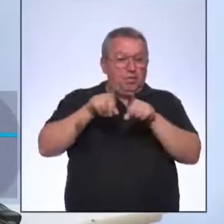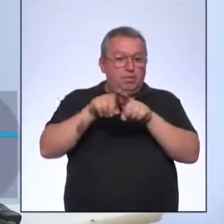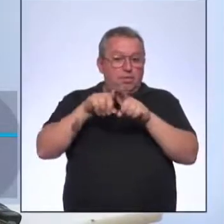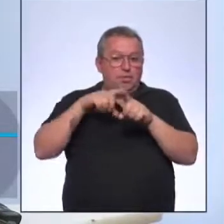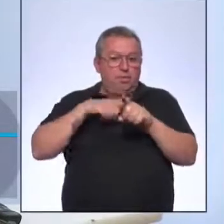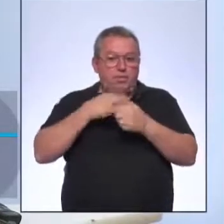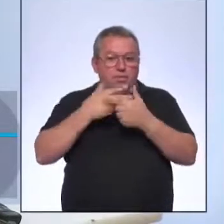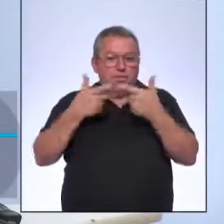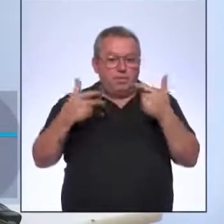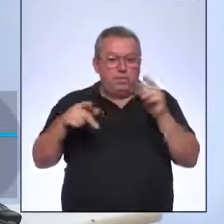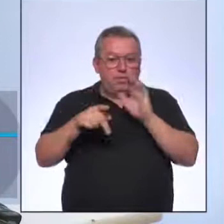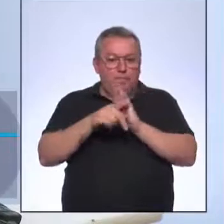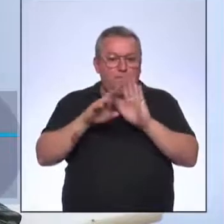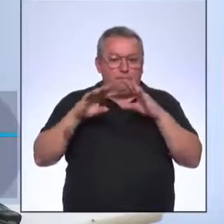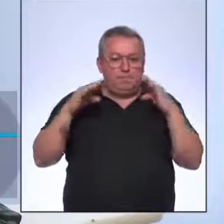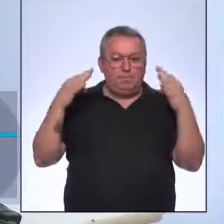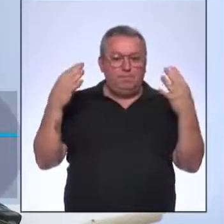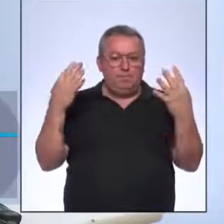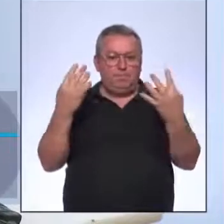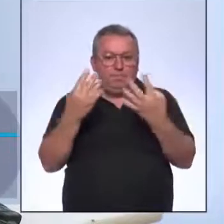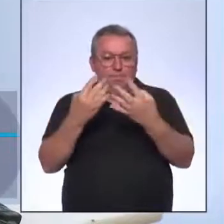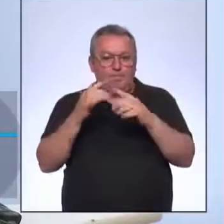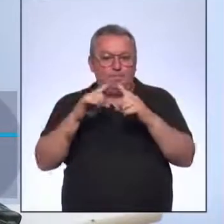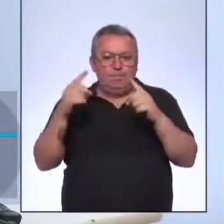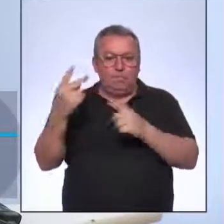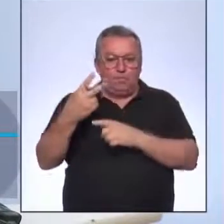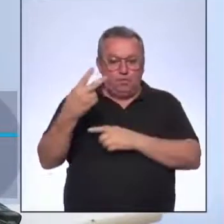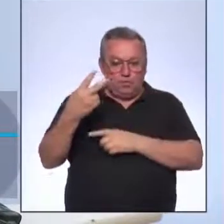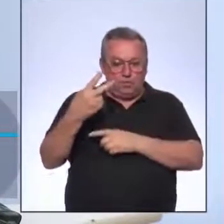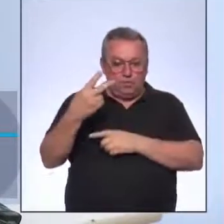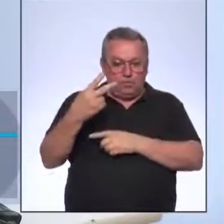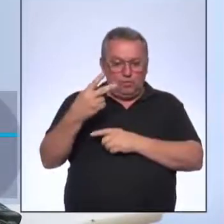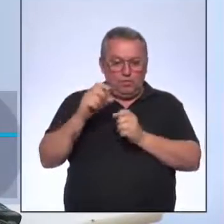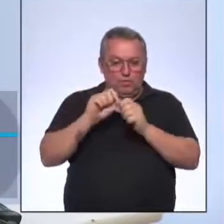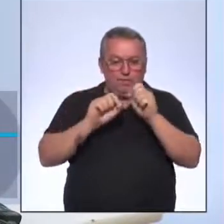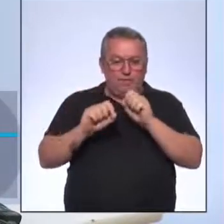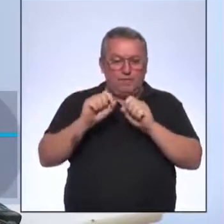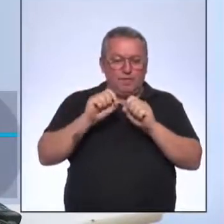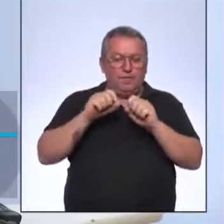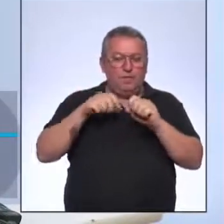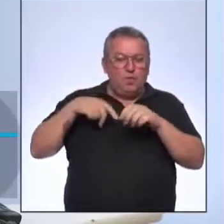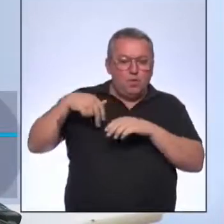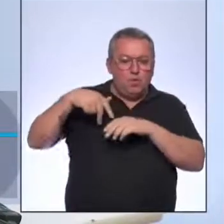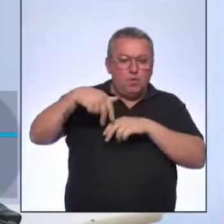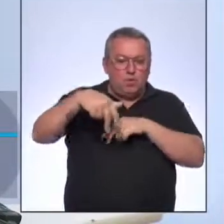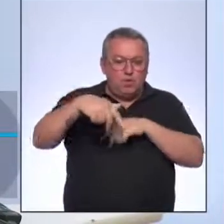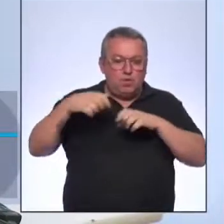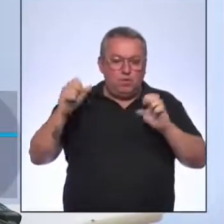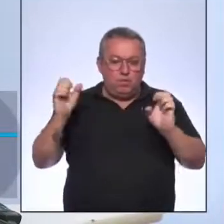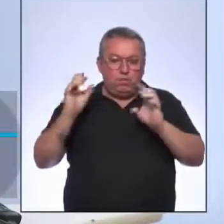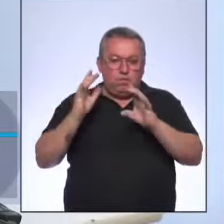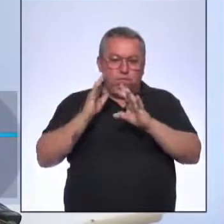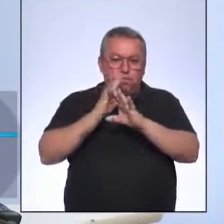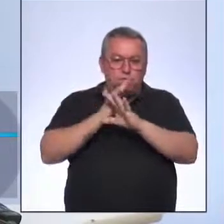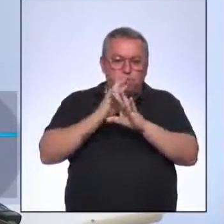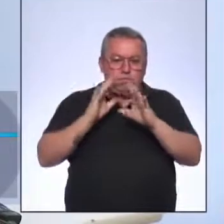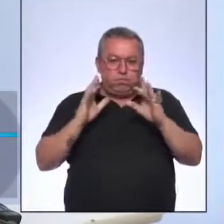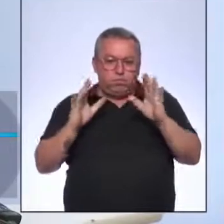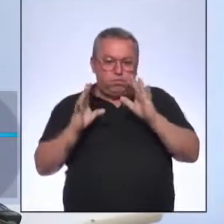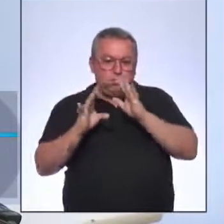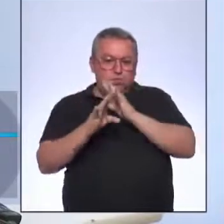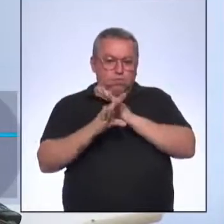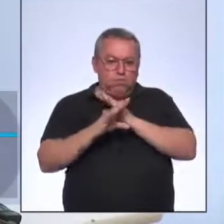tem a questão da circularidade, mas no segundo vídeo eles já fizeram movimentos diferentes. Por isso que eu trouxe para